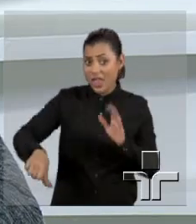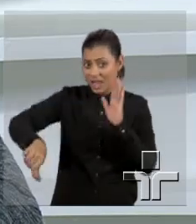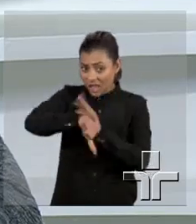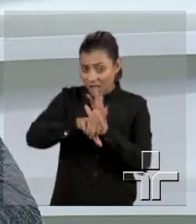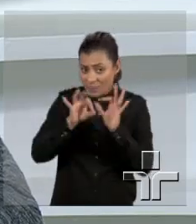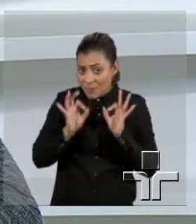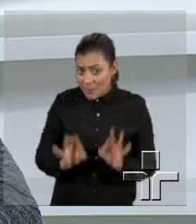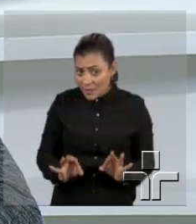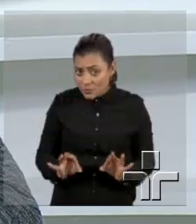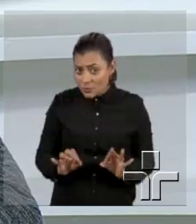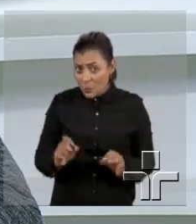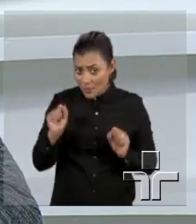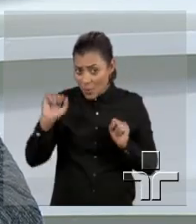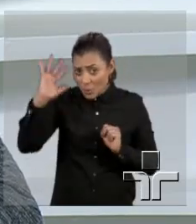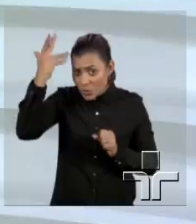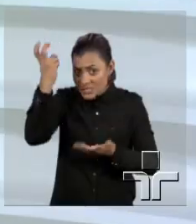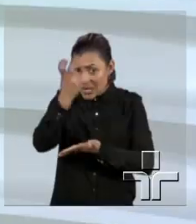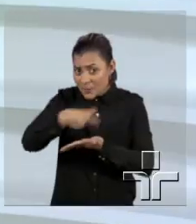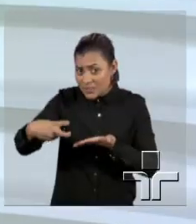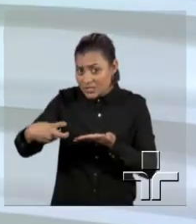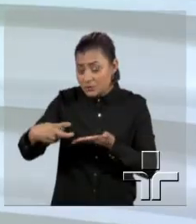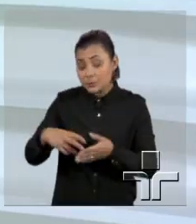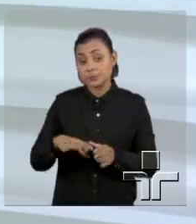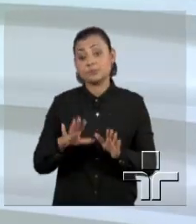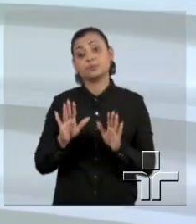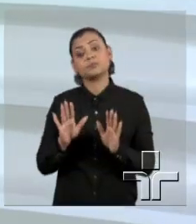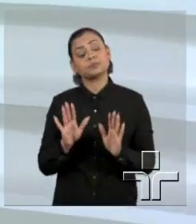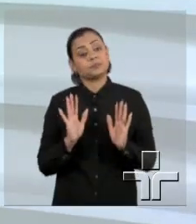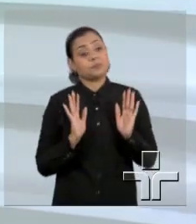responsabilidade passível de impeachment? A lei